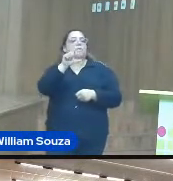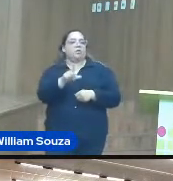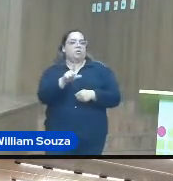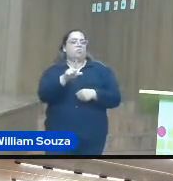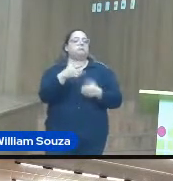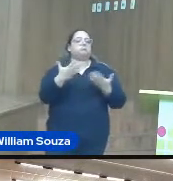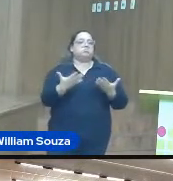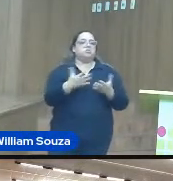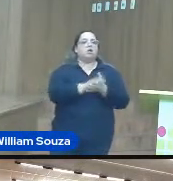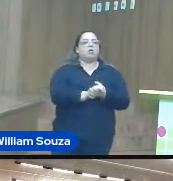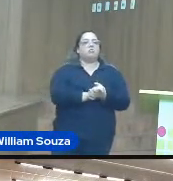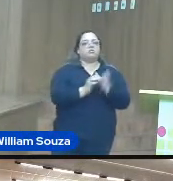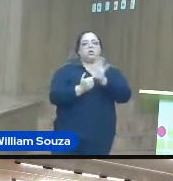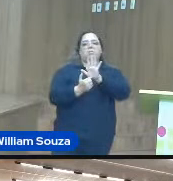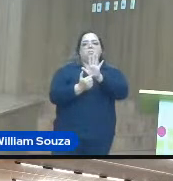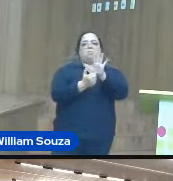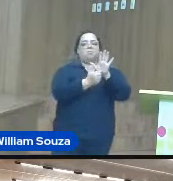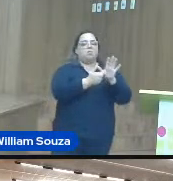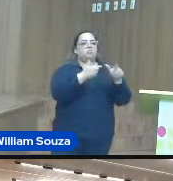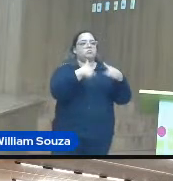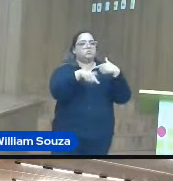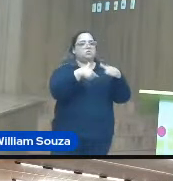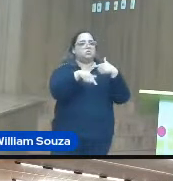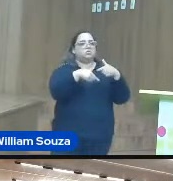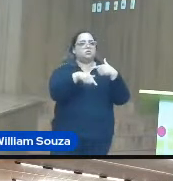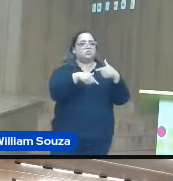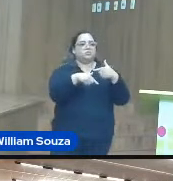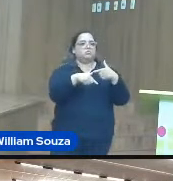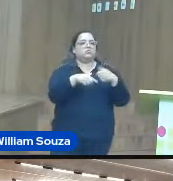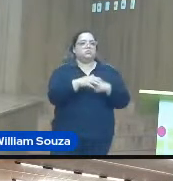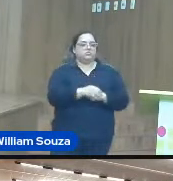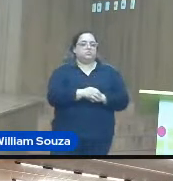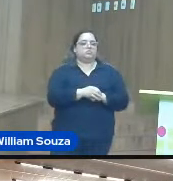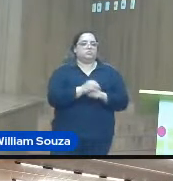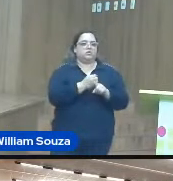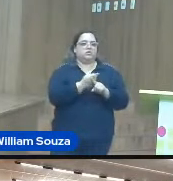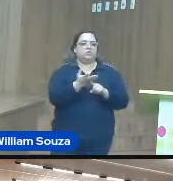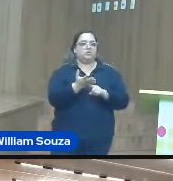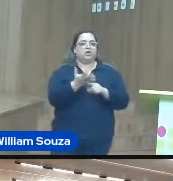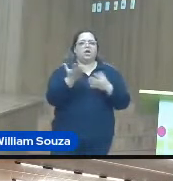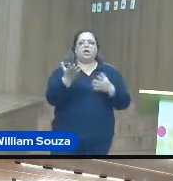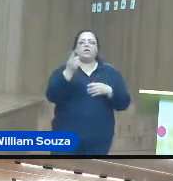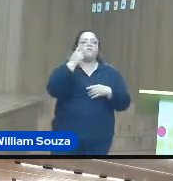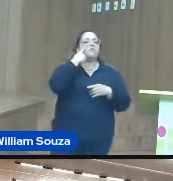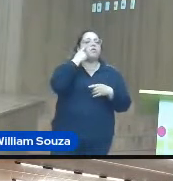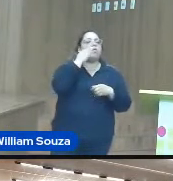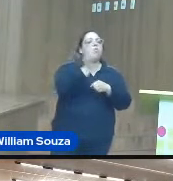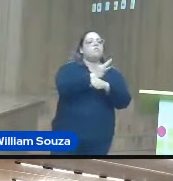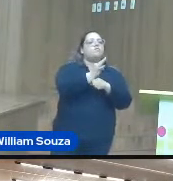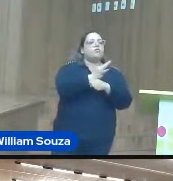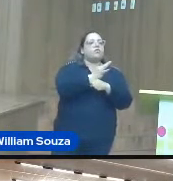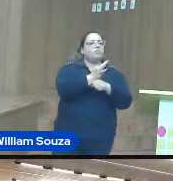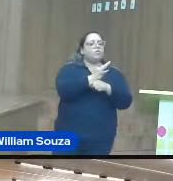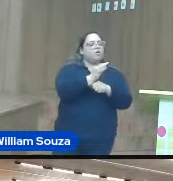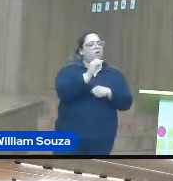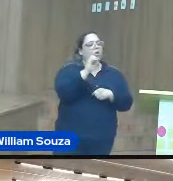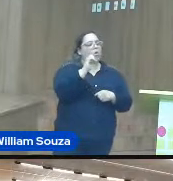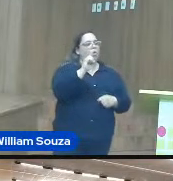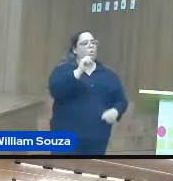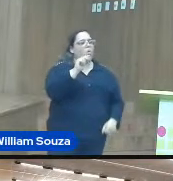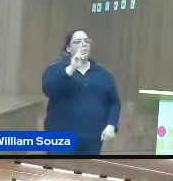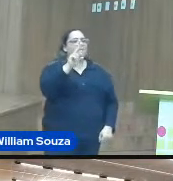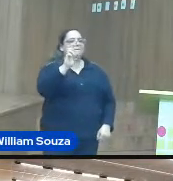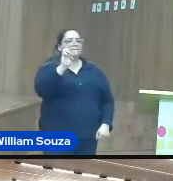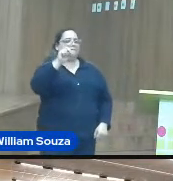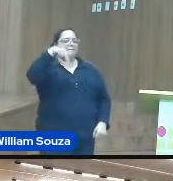aí vários, quem viu esse filme Oppenheimer, que passou recentemente aí nos cinemas, né, o Rutherford, o Bohr,